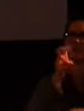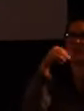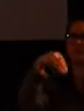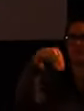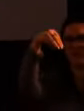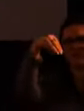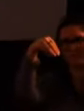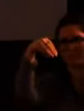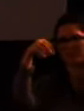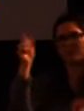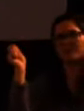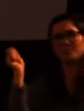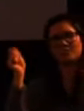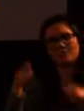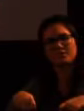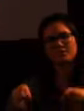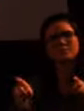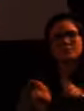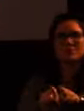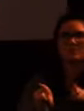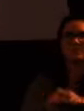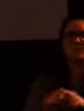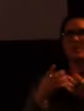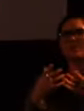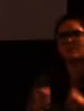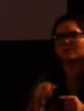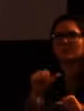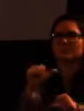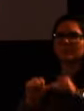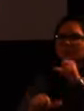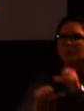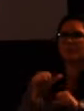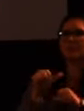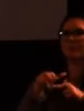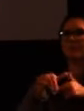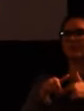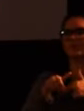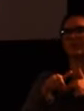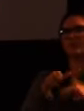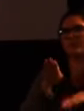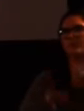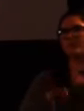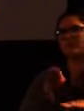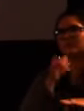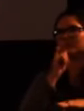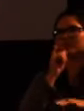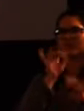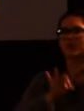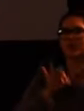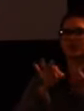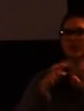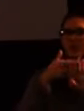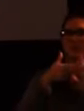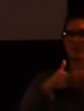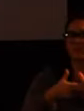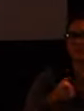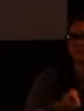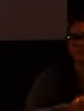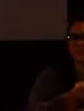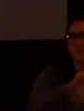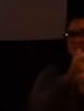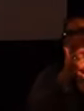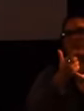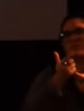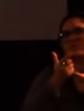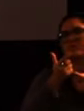metros, podendo ter flexibilidades até por conta de projetos de regularização fundiária que podem